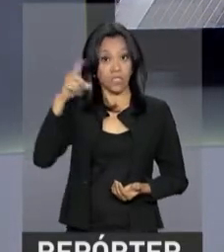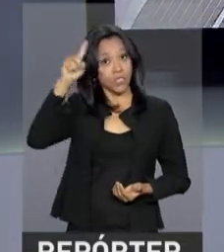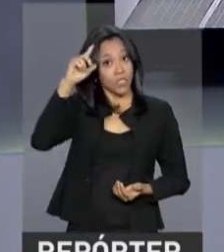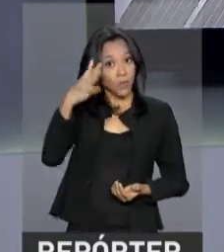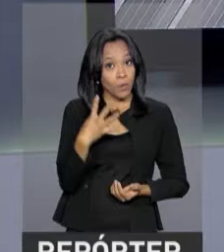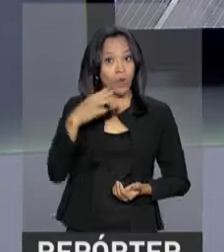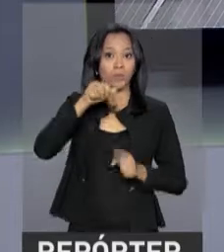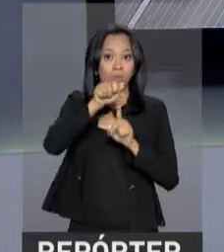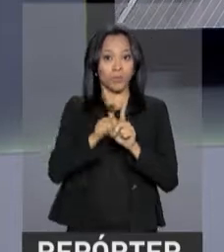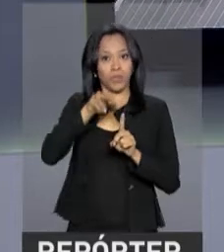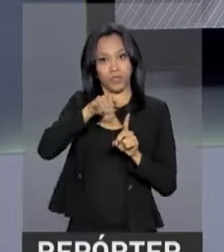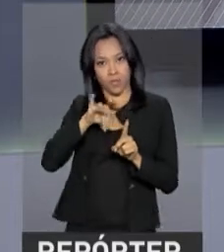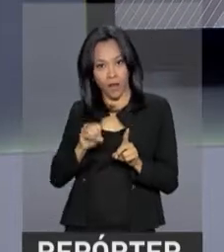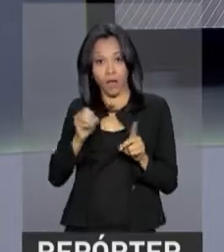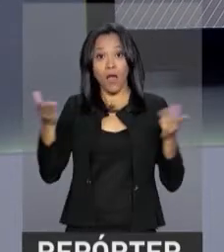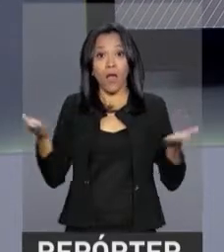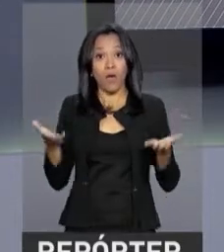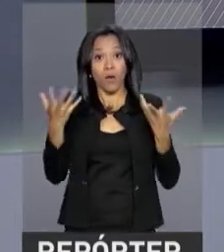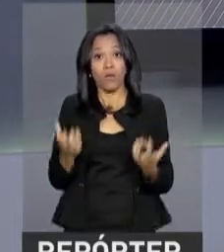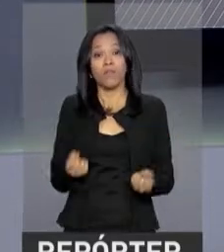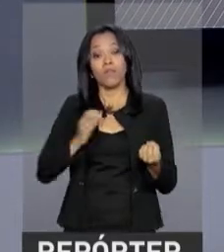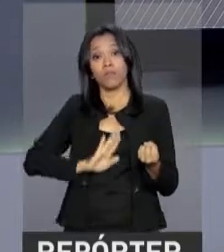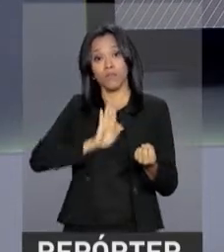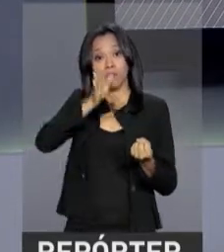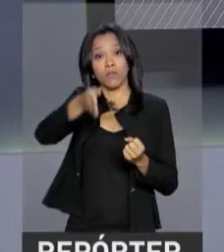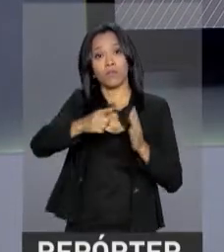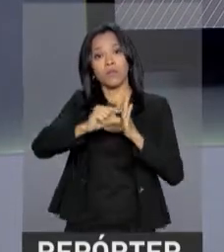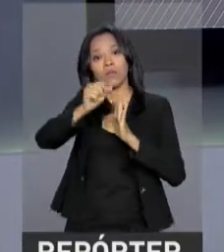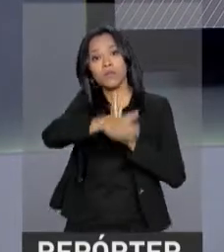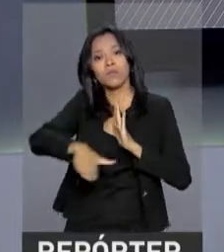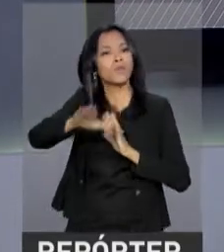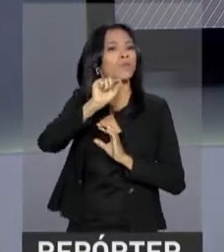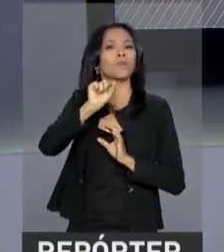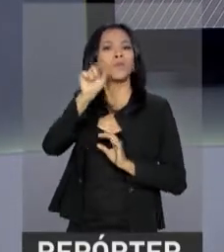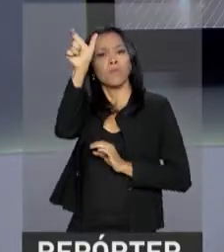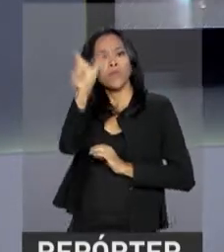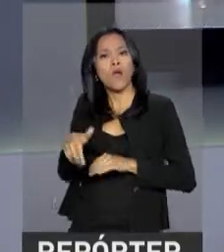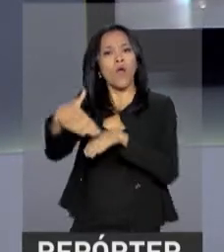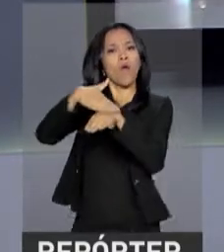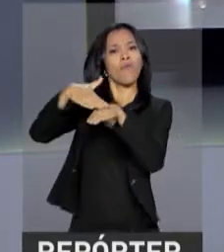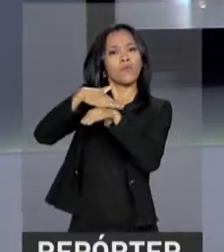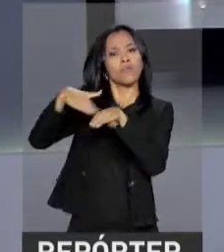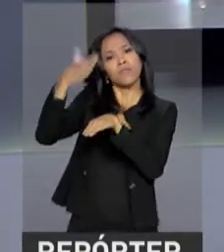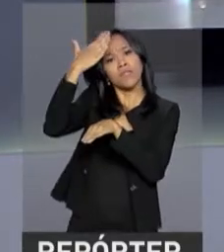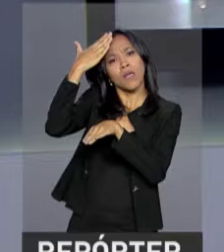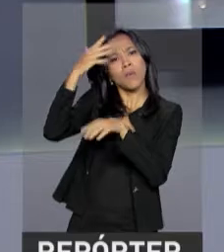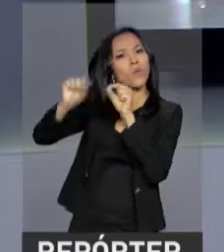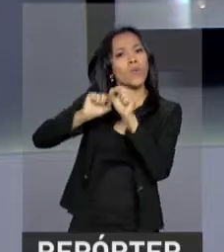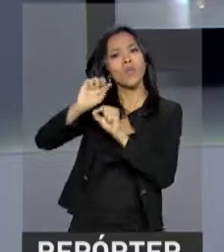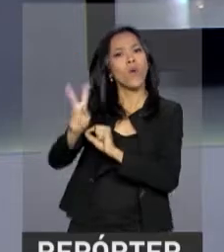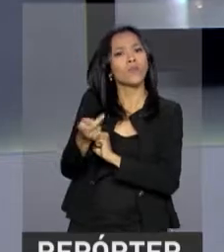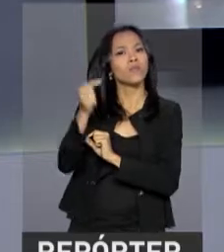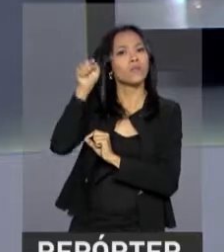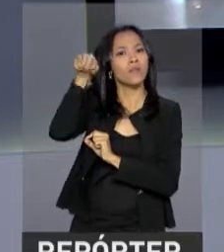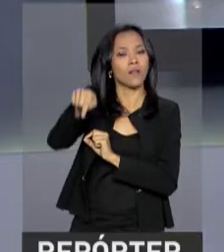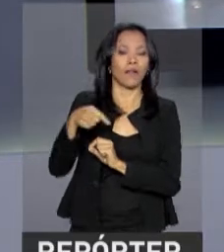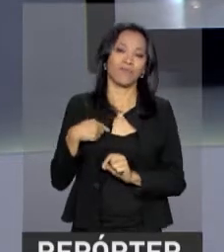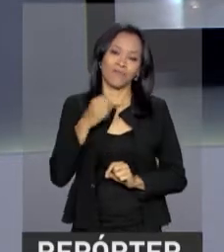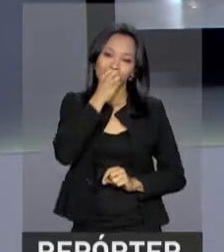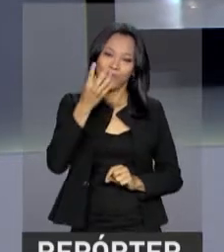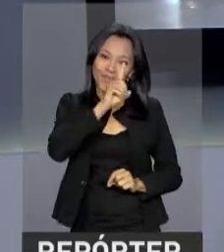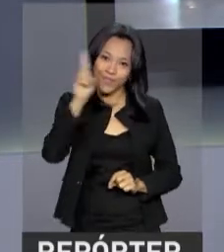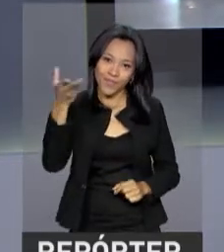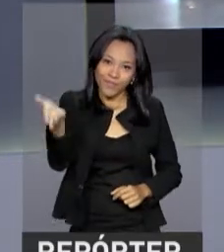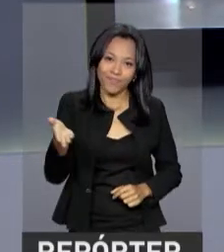4 de maio e olha vamos direto ao palácio do planalto conversar com o nosso repórter nem pereira para saber como está a movimentação popular olá bom dia